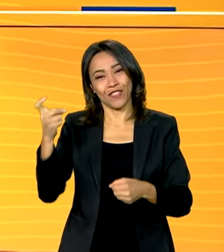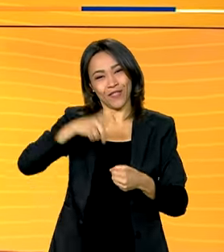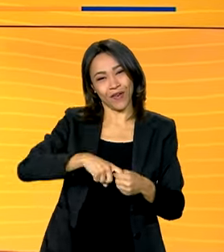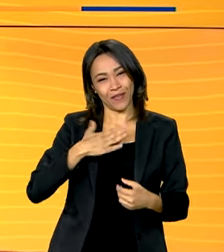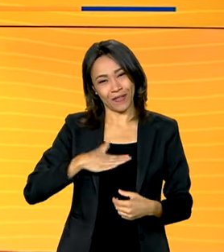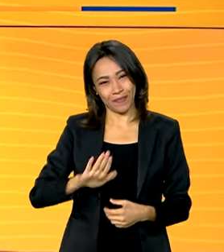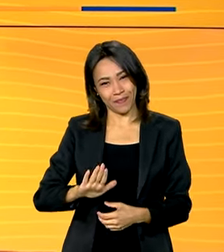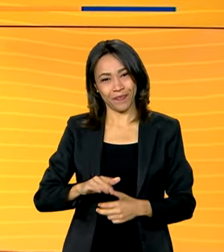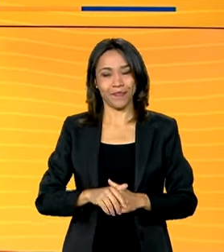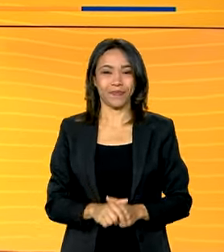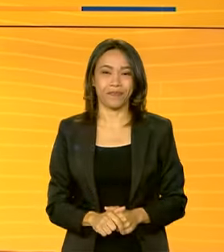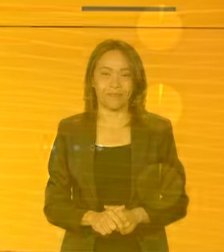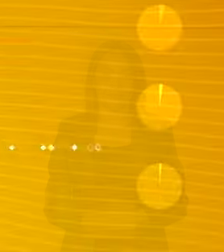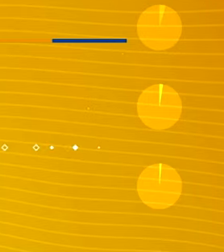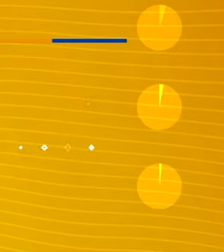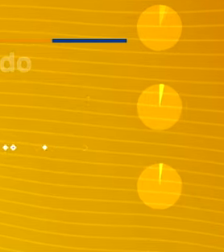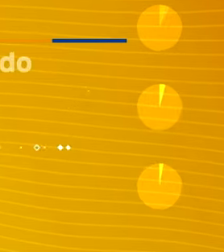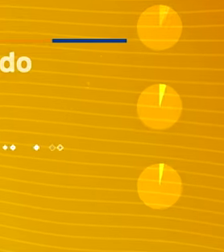depois do intervalo.